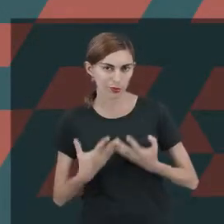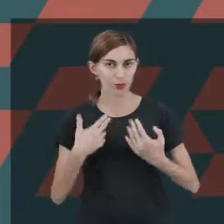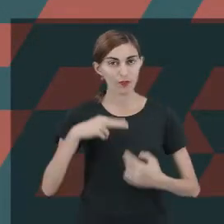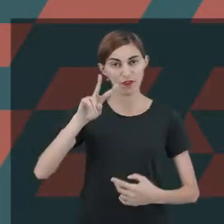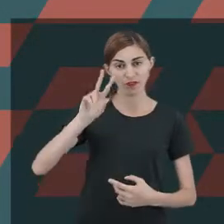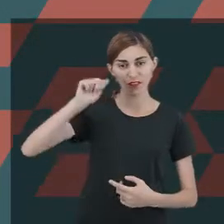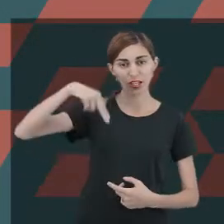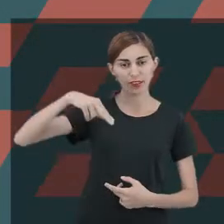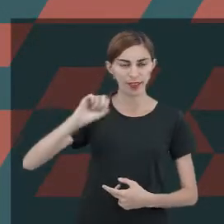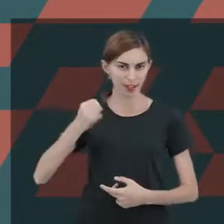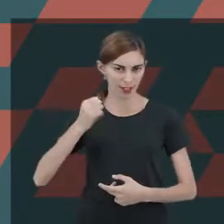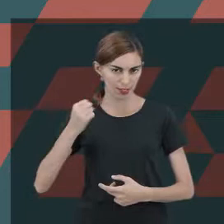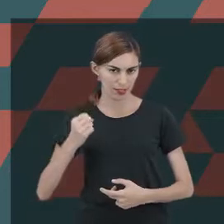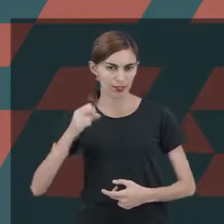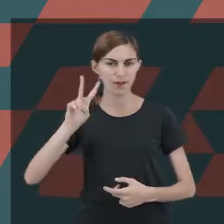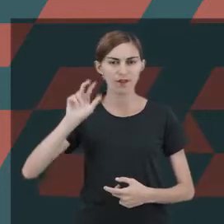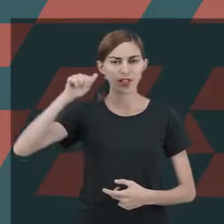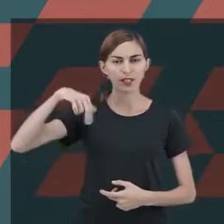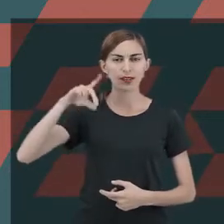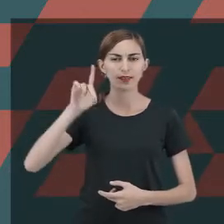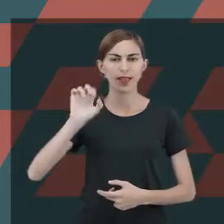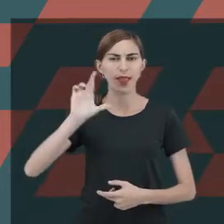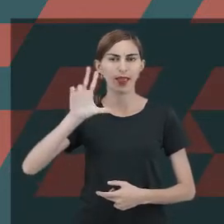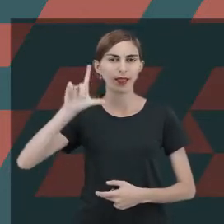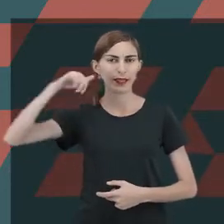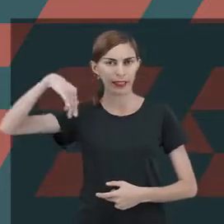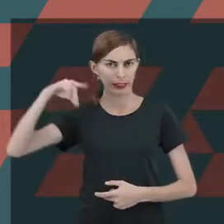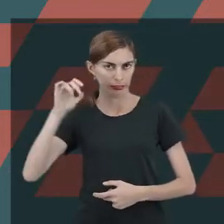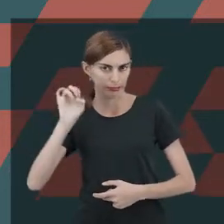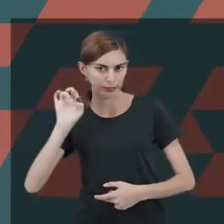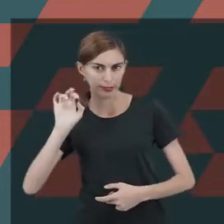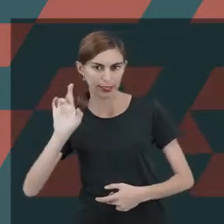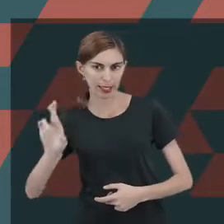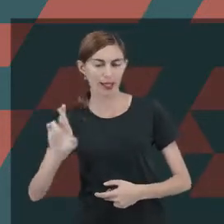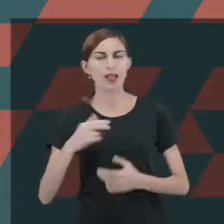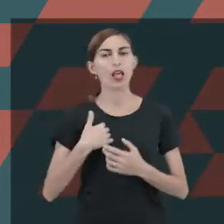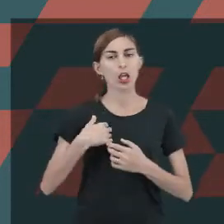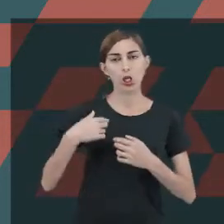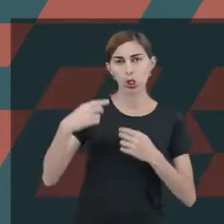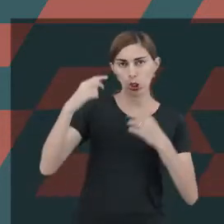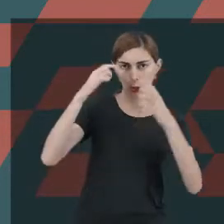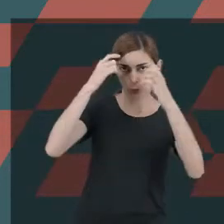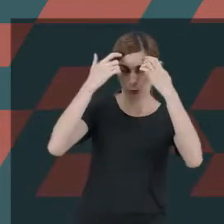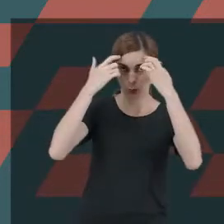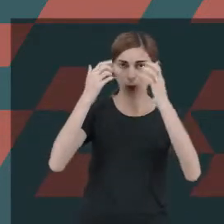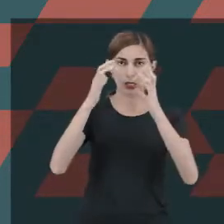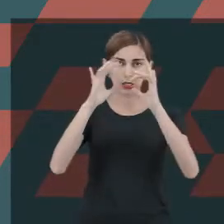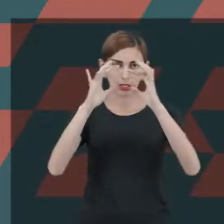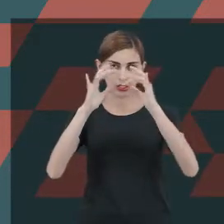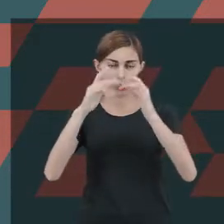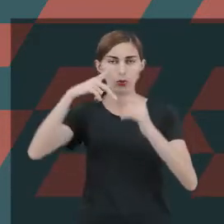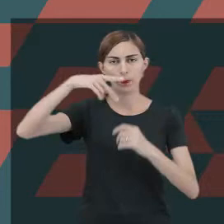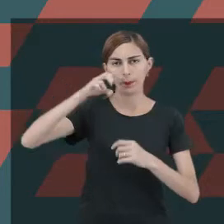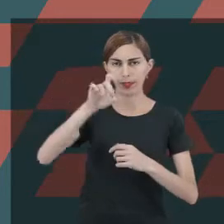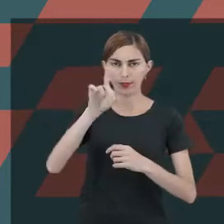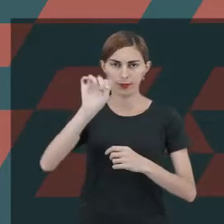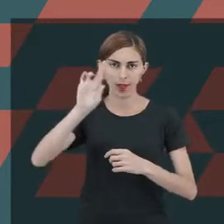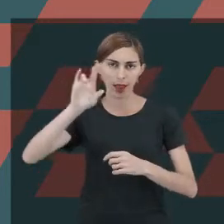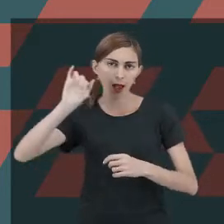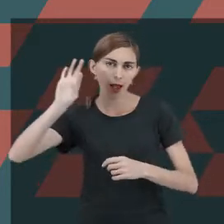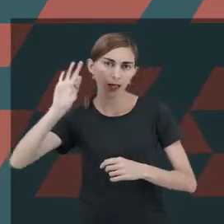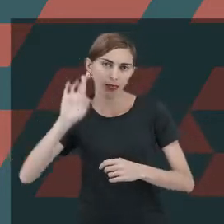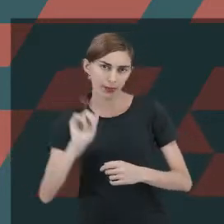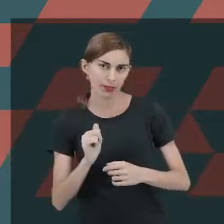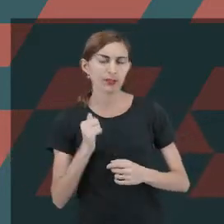Meu nome é Vanessa Vanderlinden, eu sou neuropediatra de Recife, trabalho no Hospital Barão do Sena, fazendo acompanhamento dos pacientes com